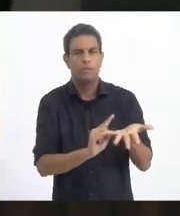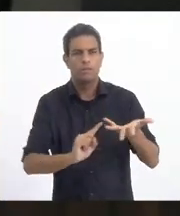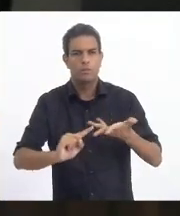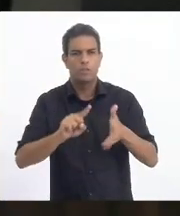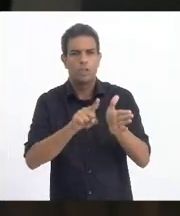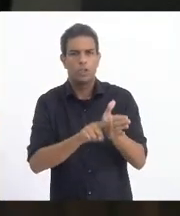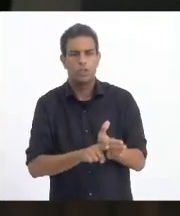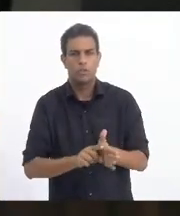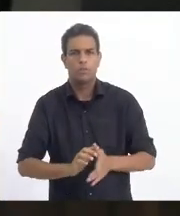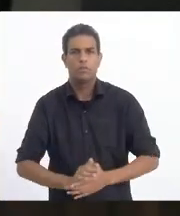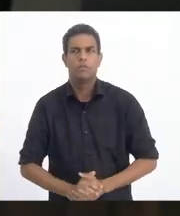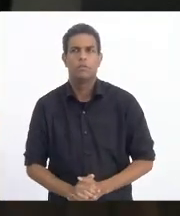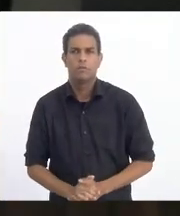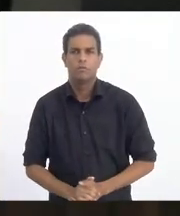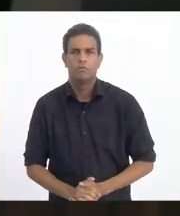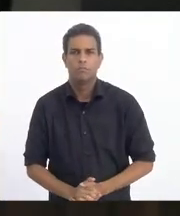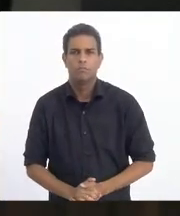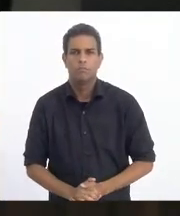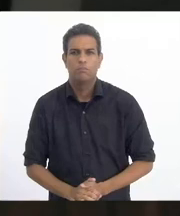desconto.